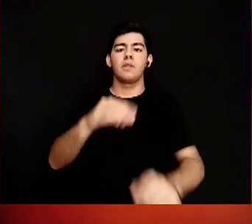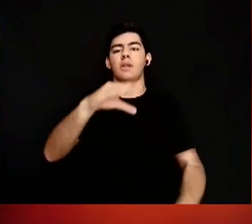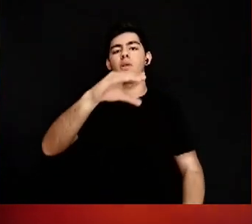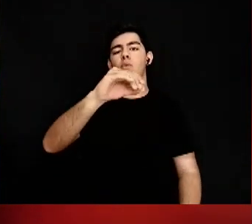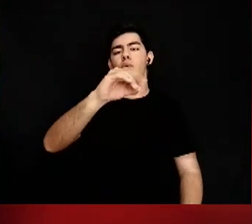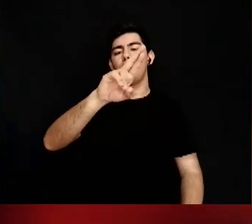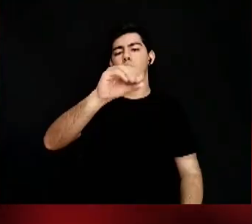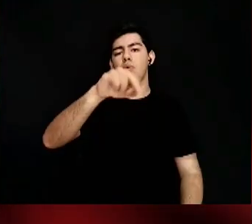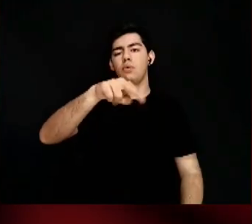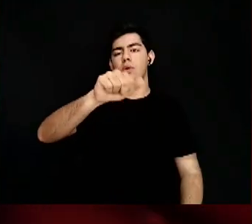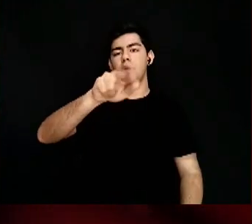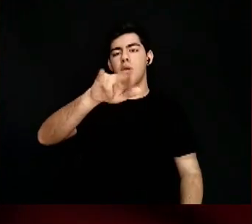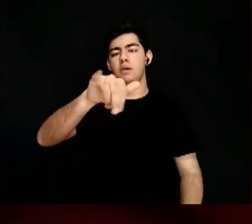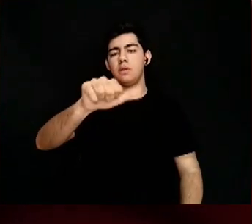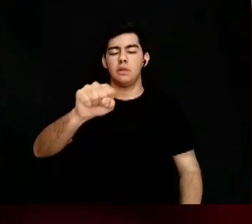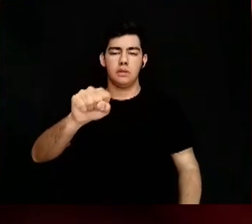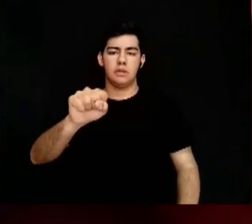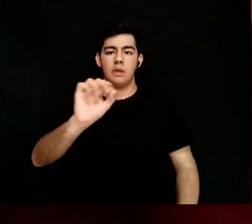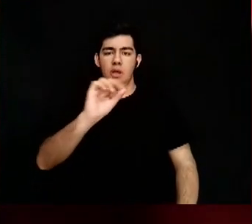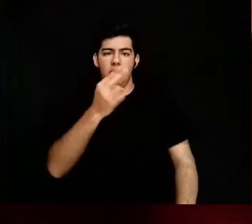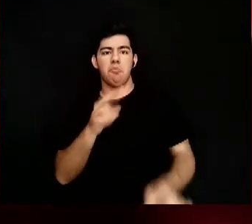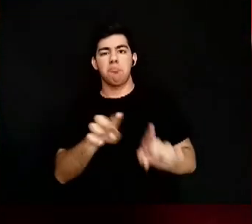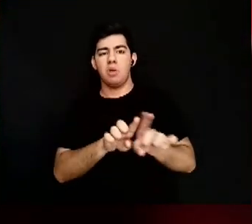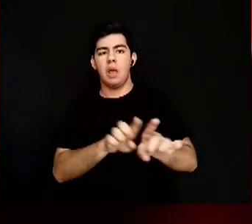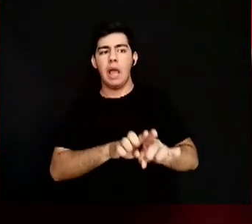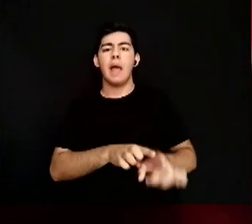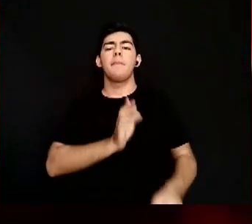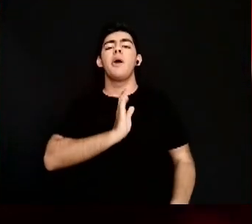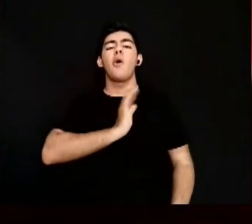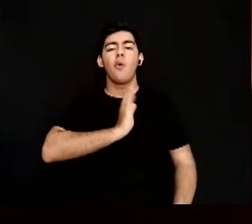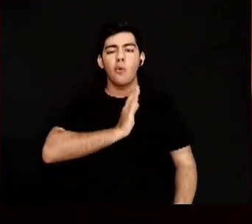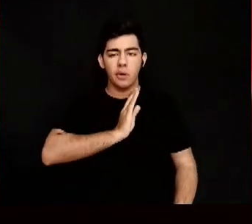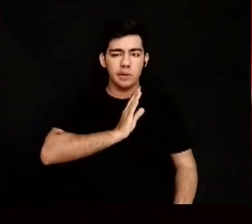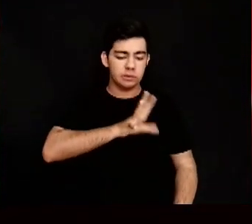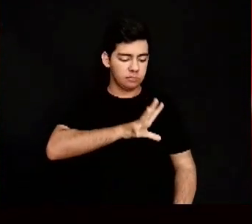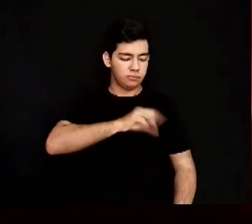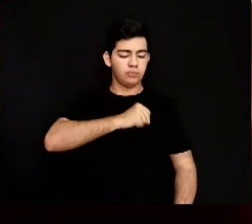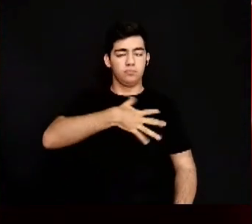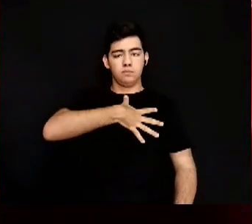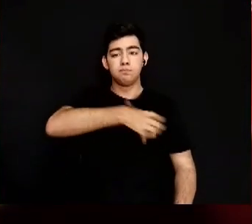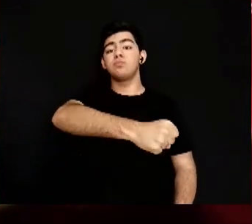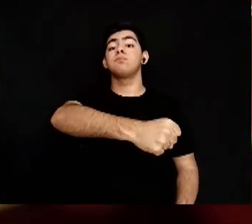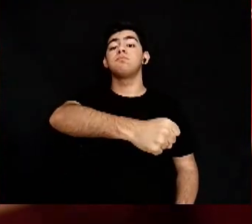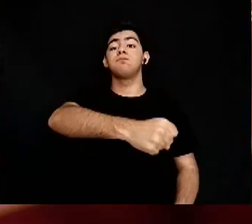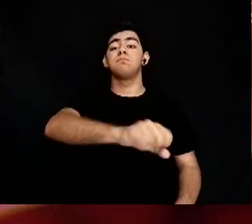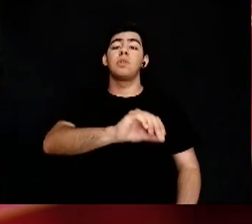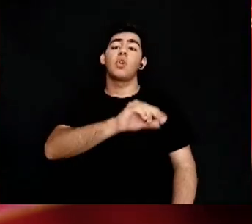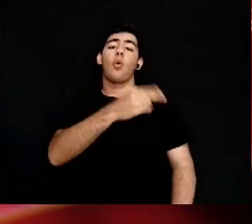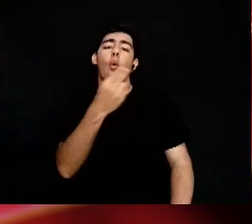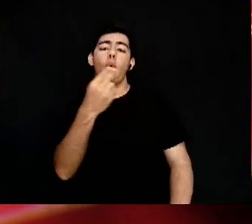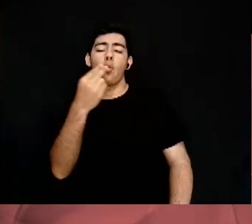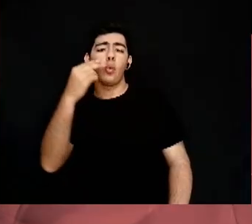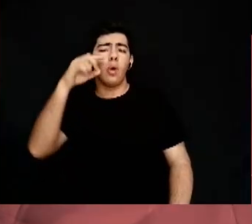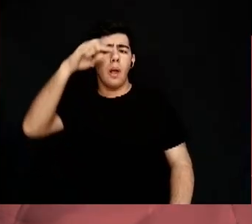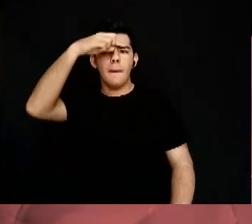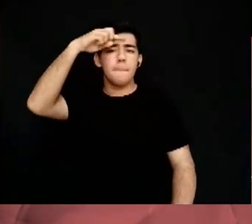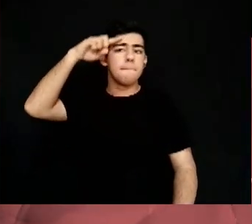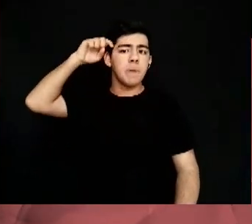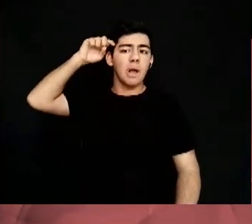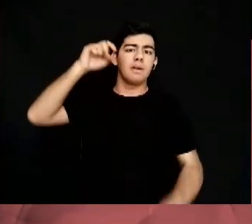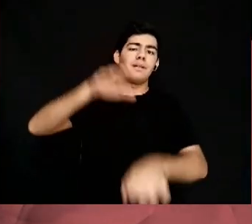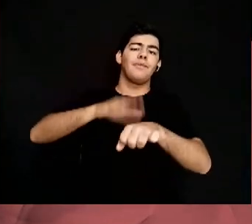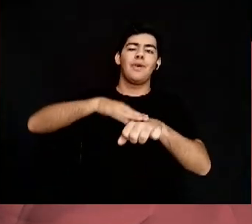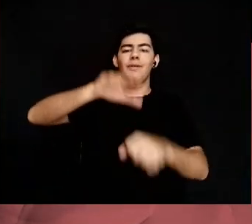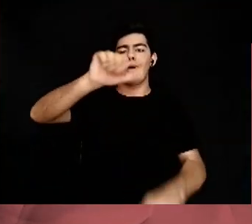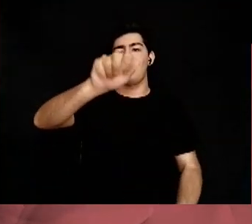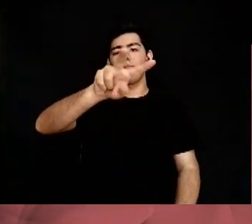artérias coronárias que irrigam o músculo do coração, que aí seria causadora de um infarto, ou a trombose de uma artéria cerebral, que causaria